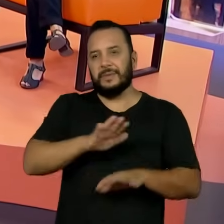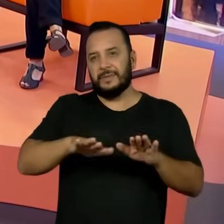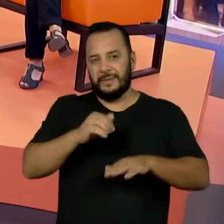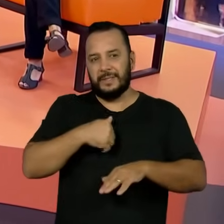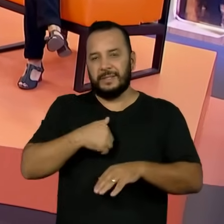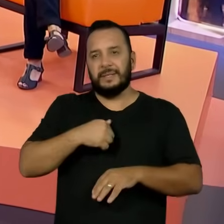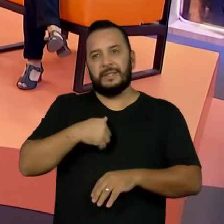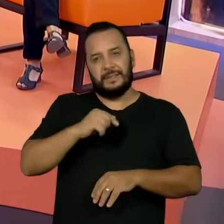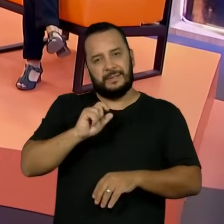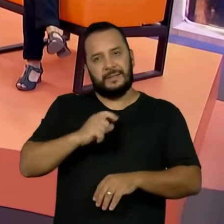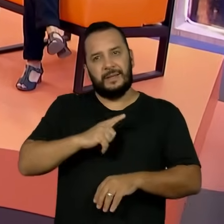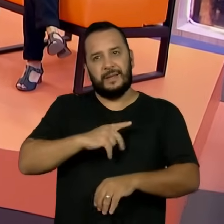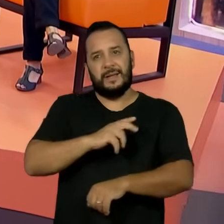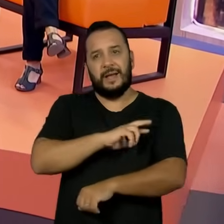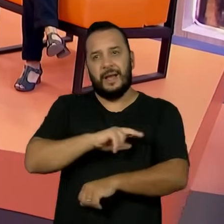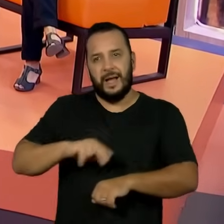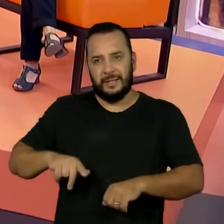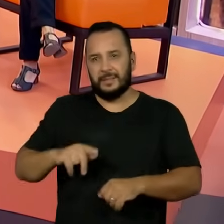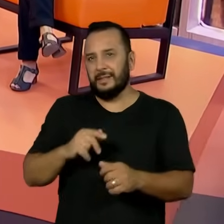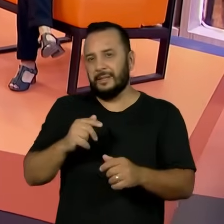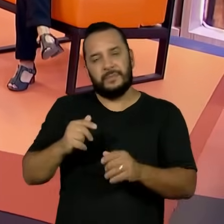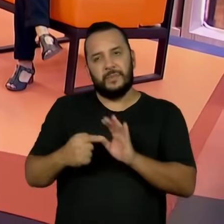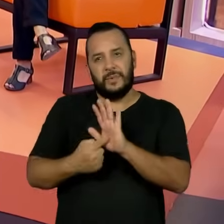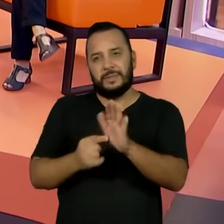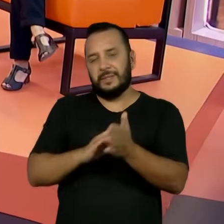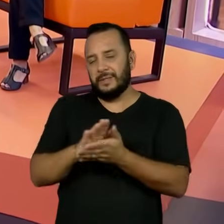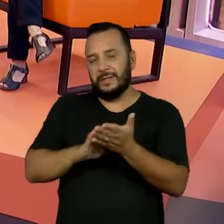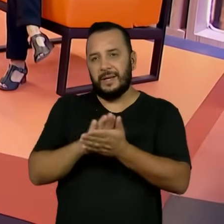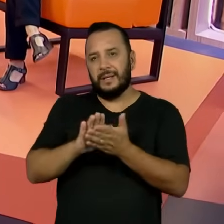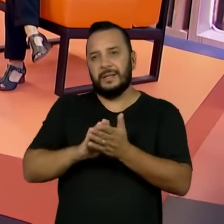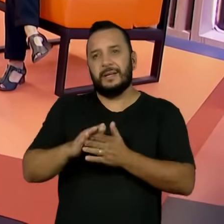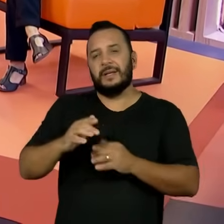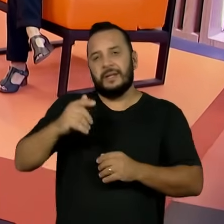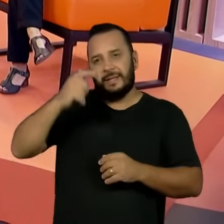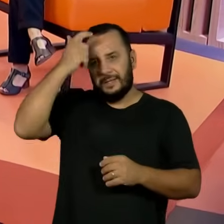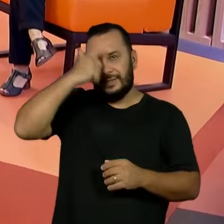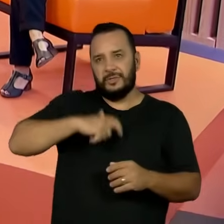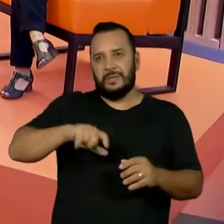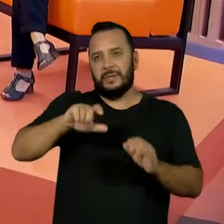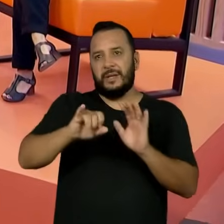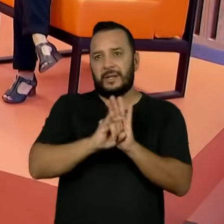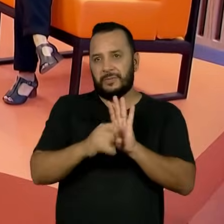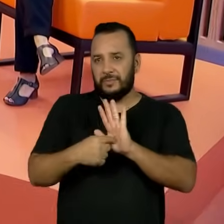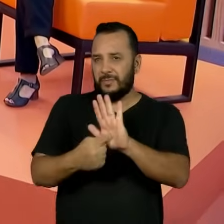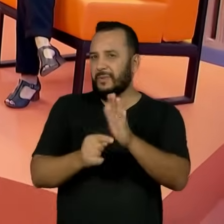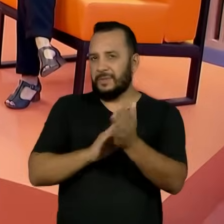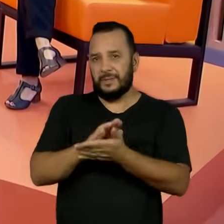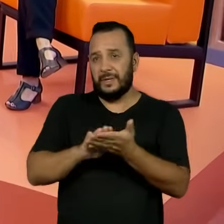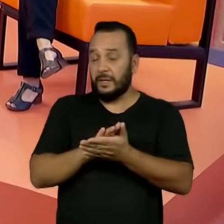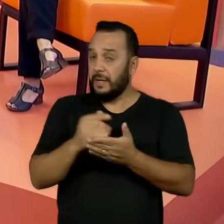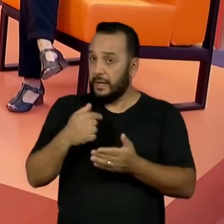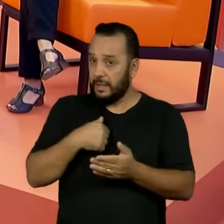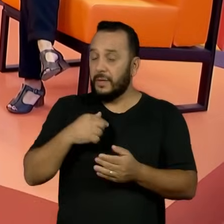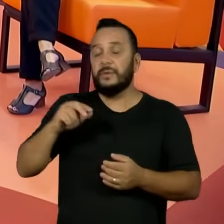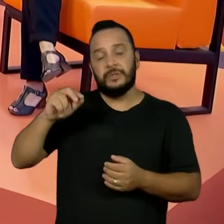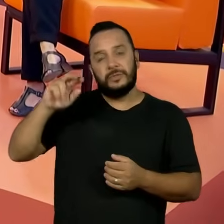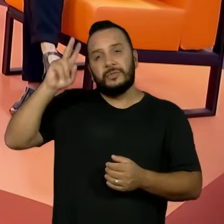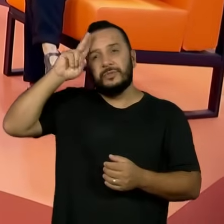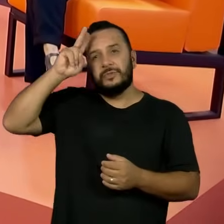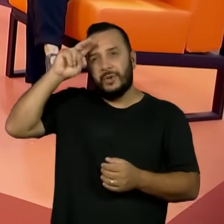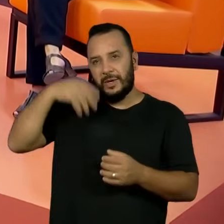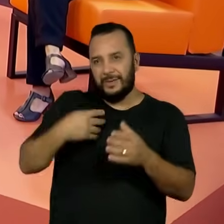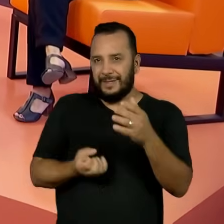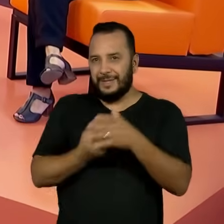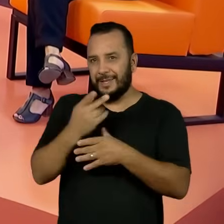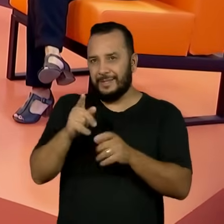nos jogos de tabuleiro, através da história eu fui implementando esse tipo de conceito. Inclusive hoje, os Afrogames, né, eu